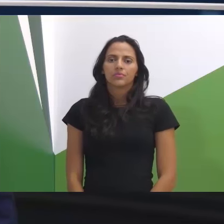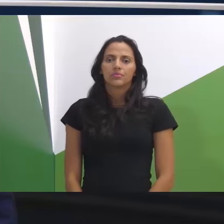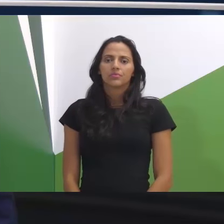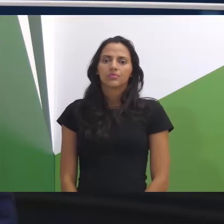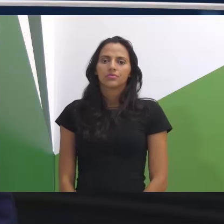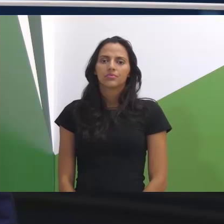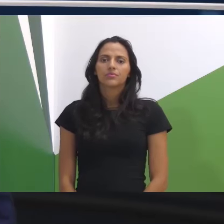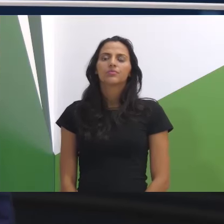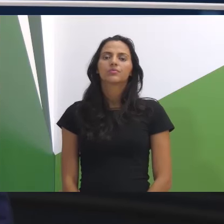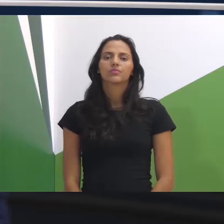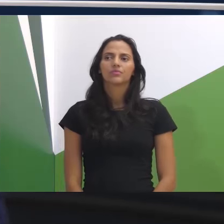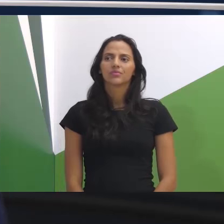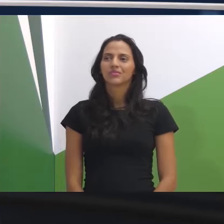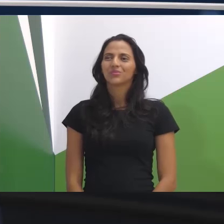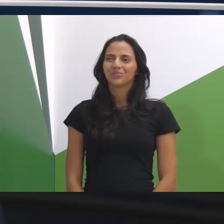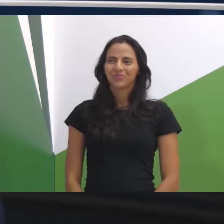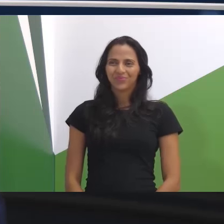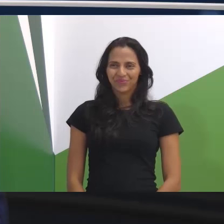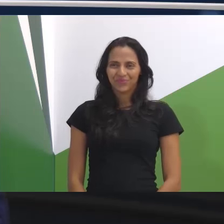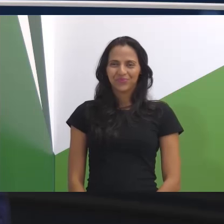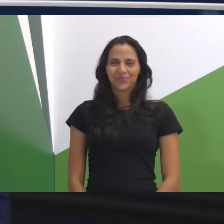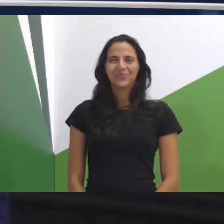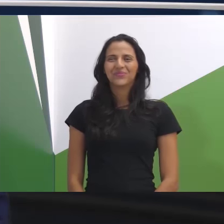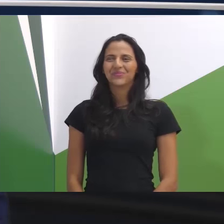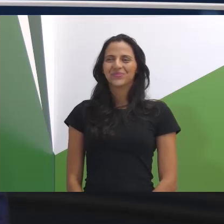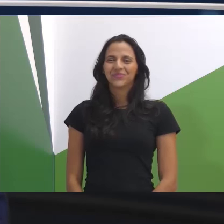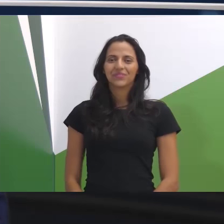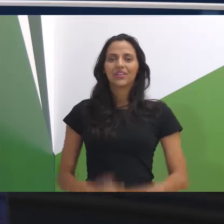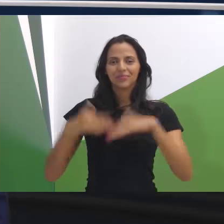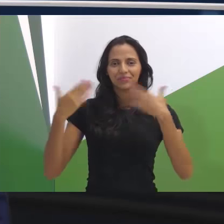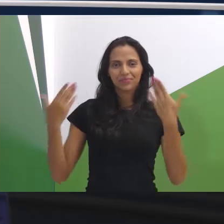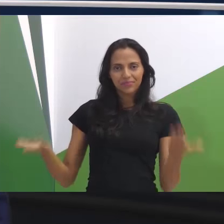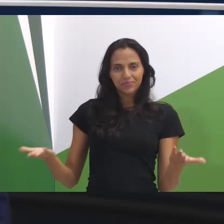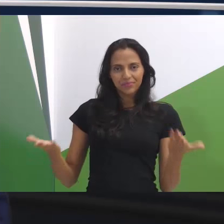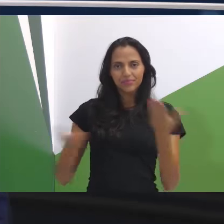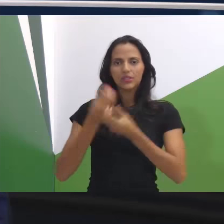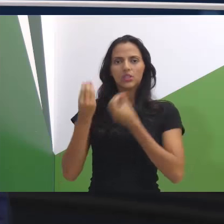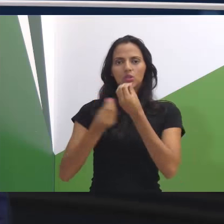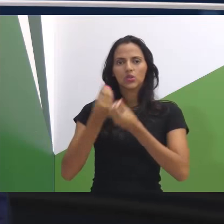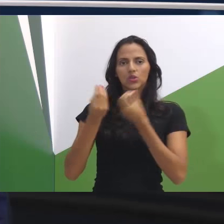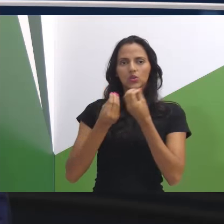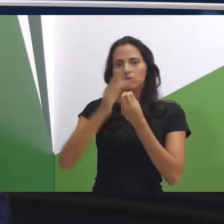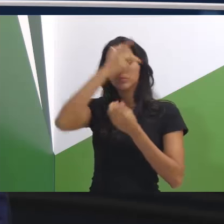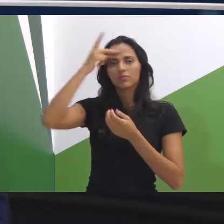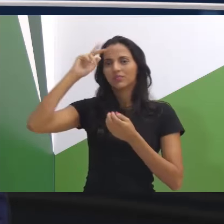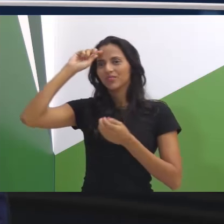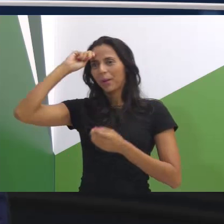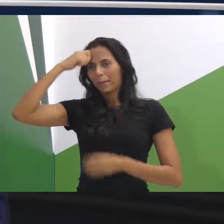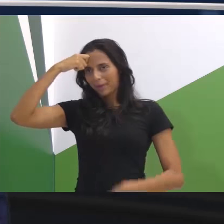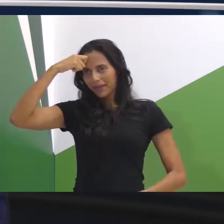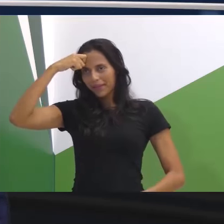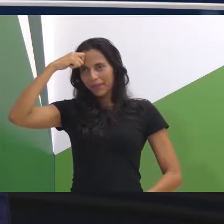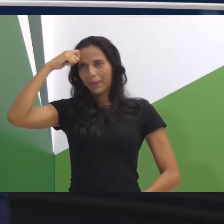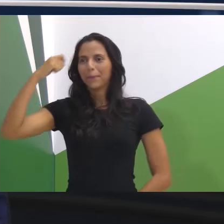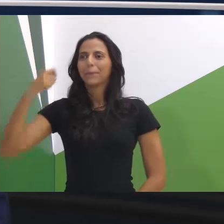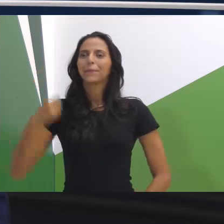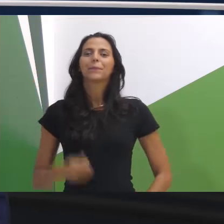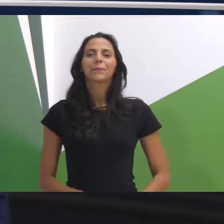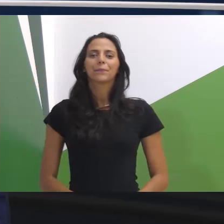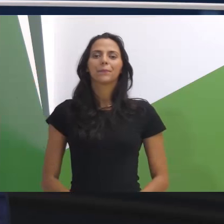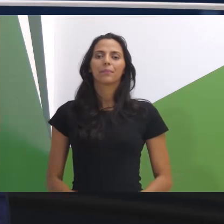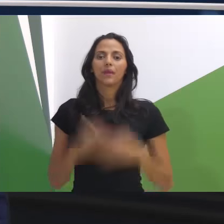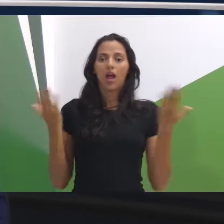Ok? Quando o europeu Colocou esse teu Comercial No tráfico negreiro Correto? Então nós vamos